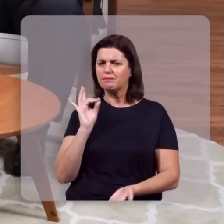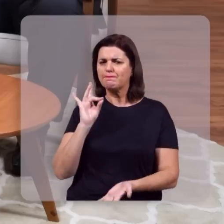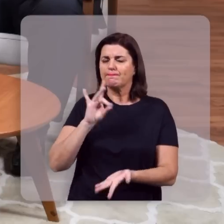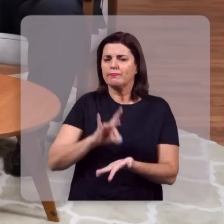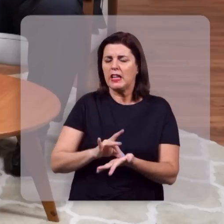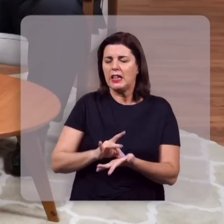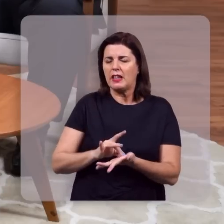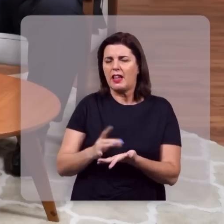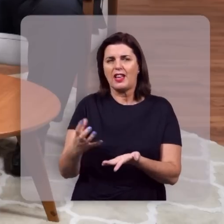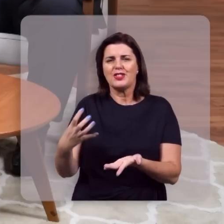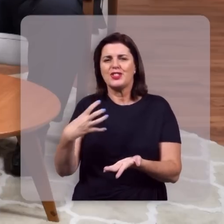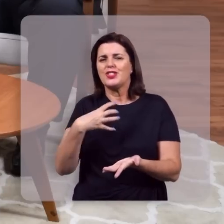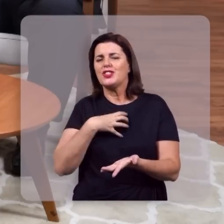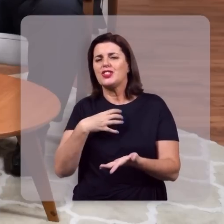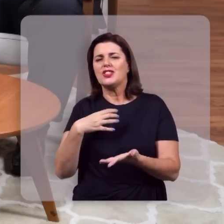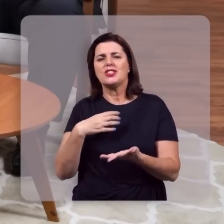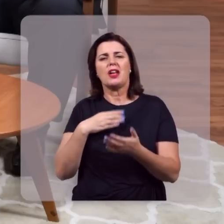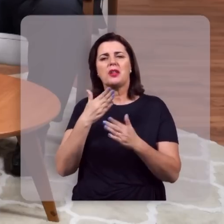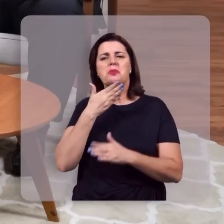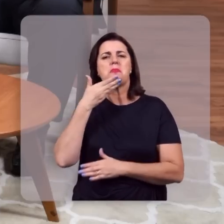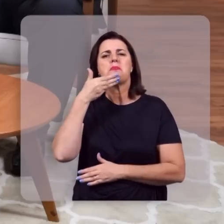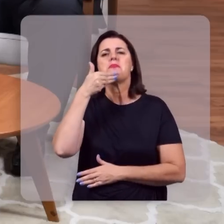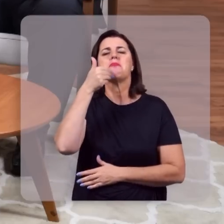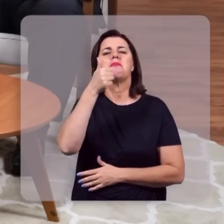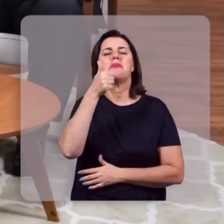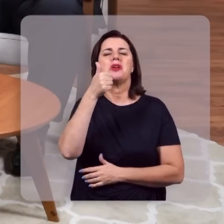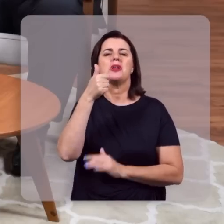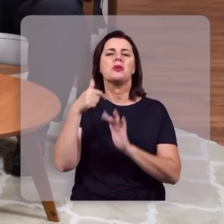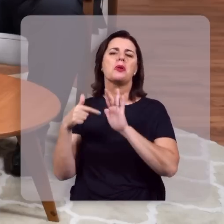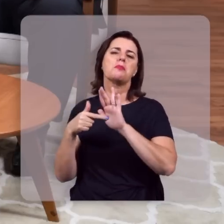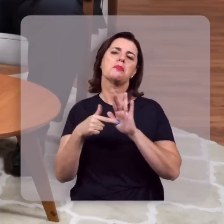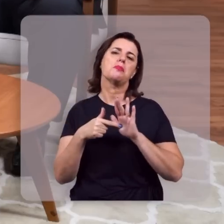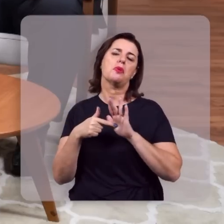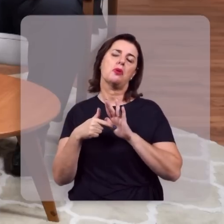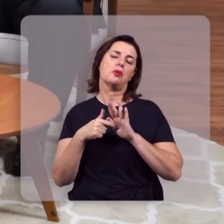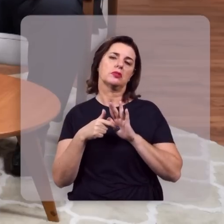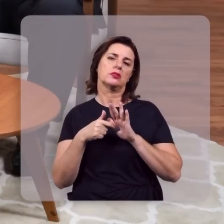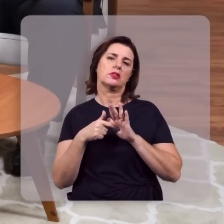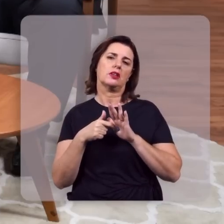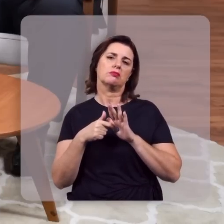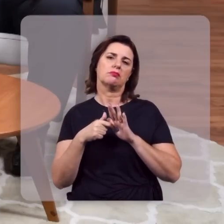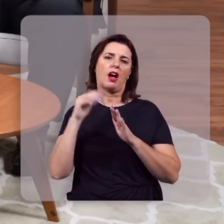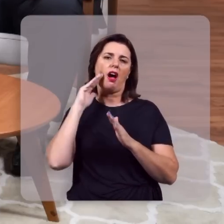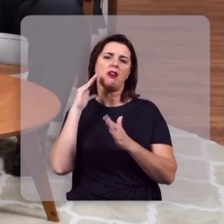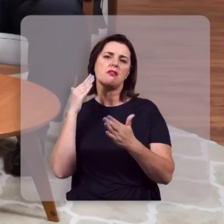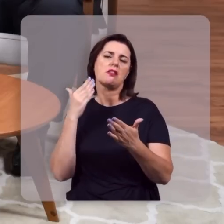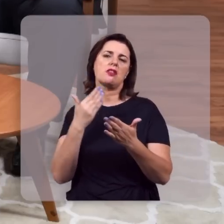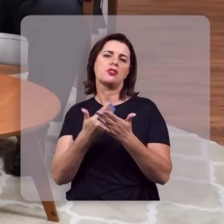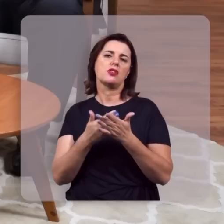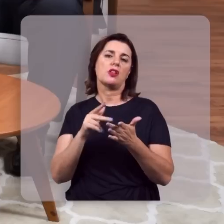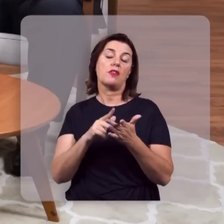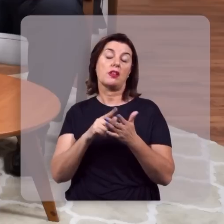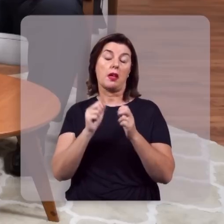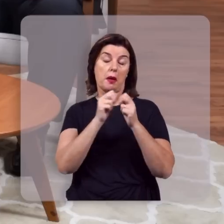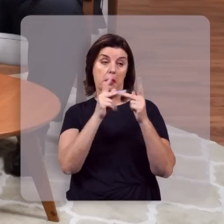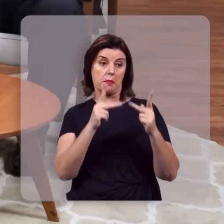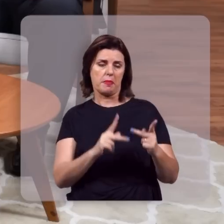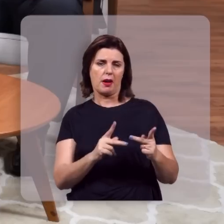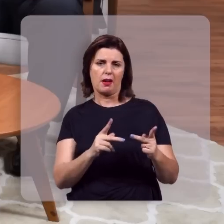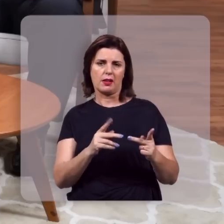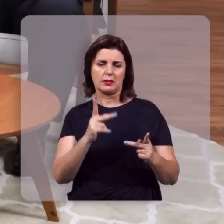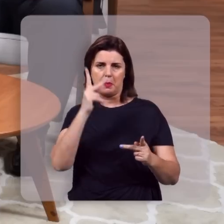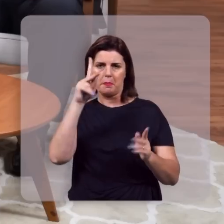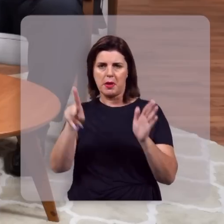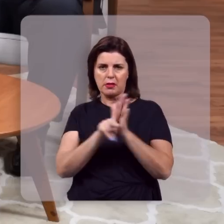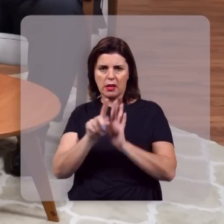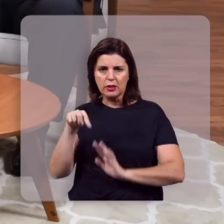ser, essa é a atitude sobrenatural que se espera daquele que crê. Mas o texto diz que essa paz